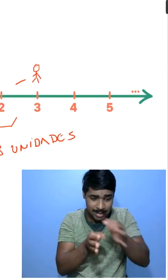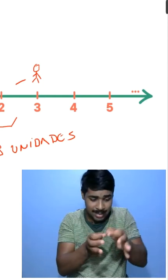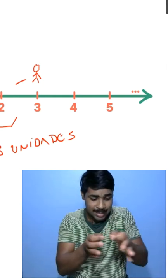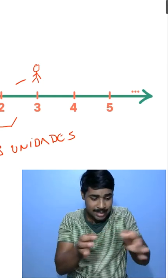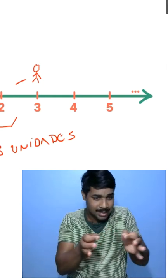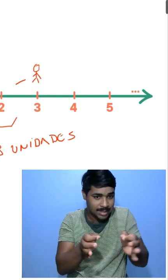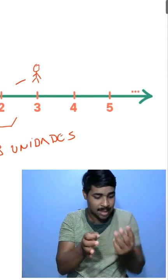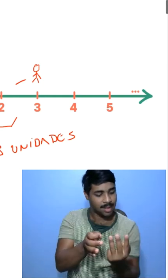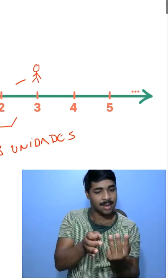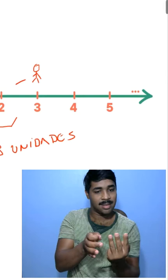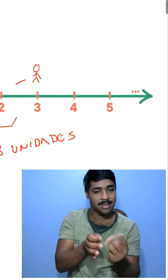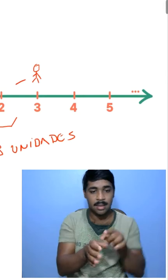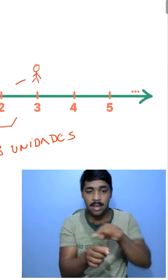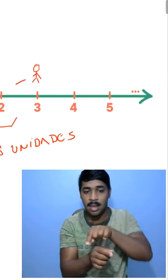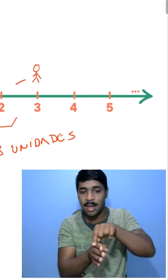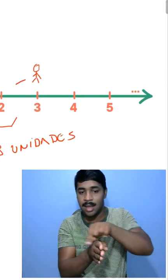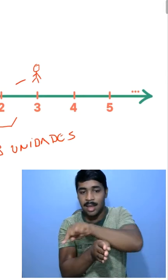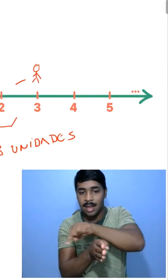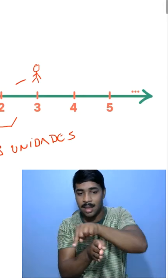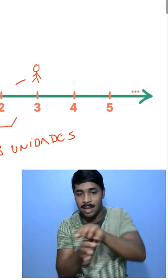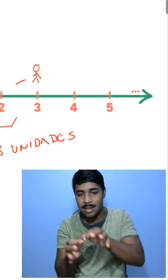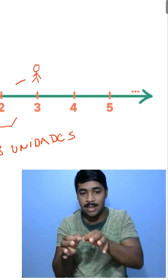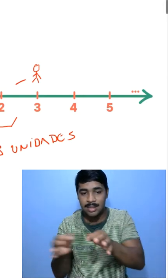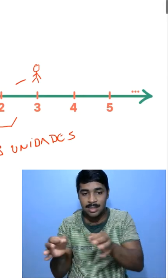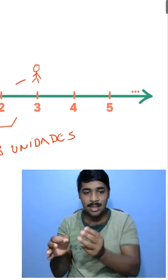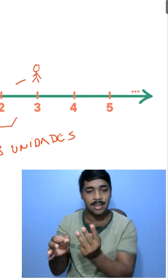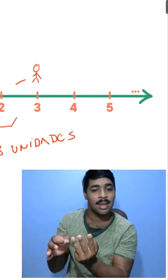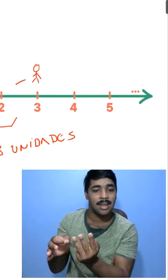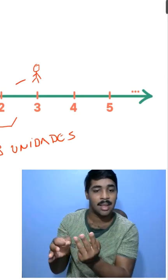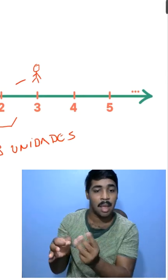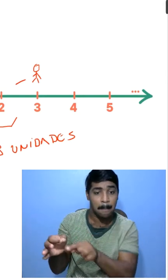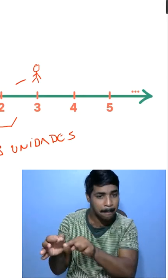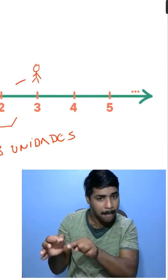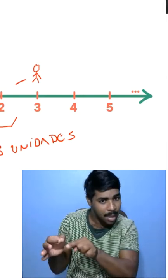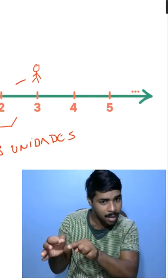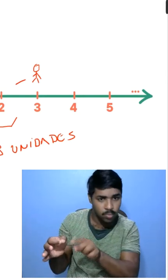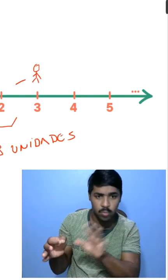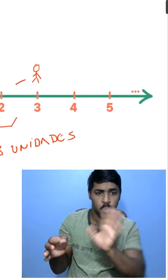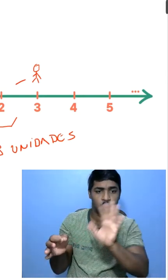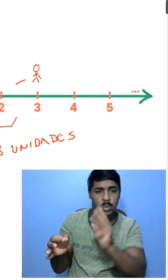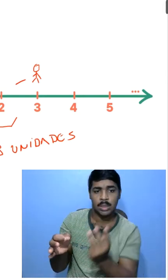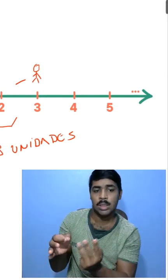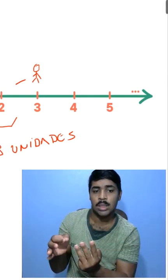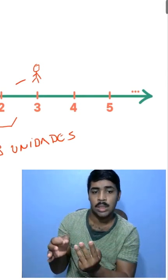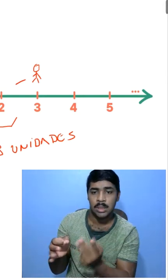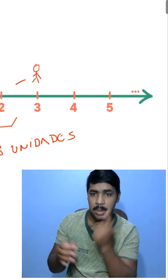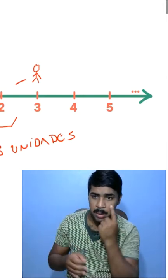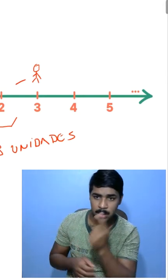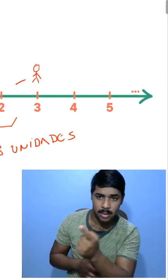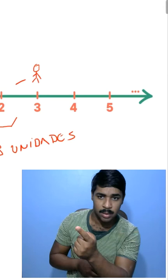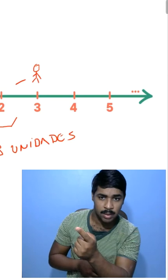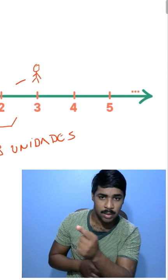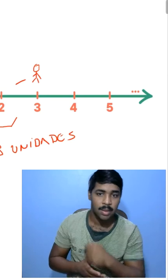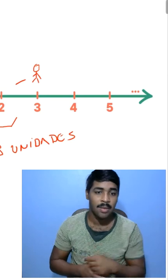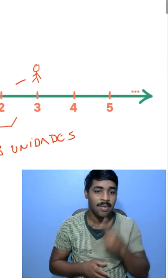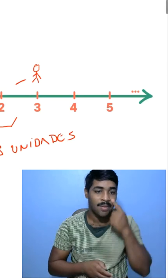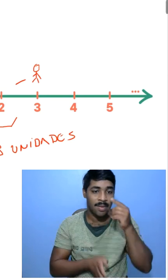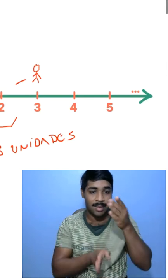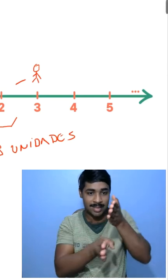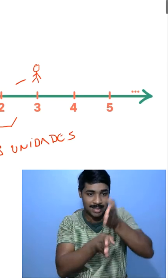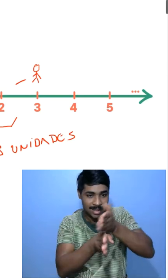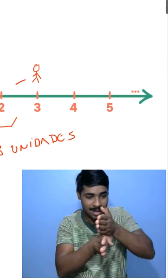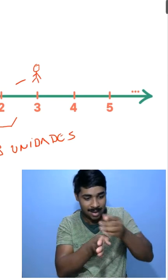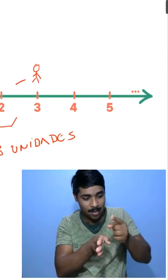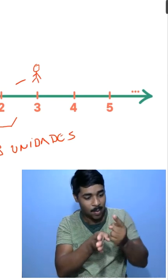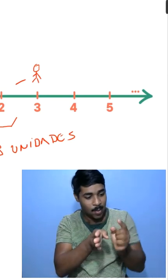ela nunca é uma distância negativa. Então, embora essa pessoa aqui esteja do lado negativo, a distância dela para o zero não